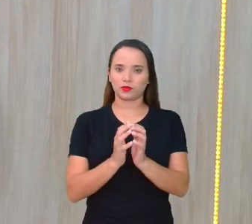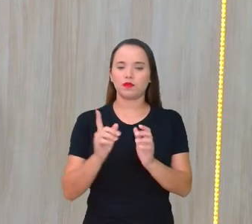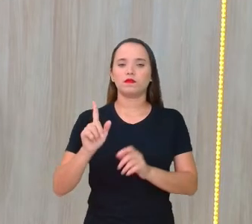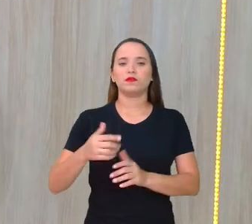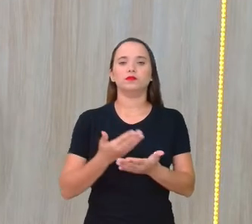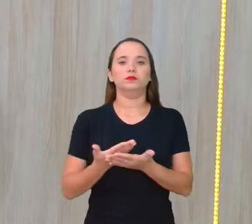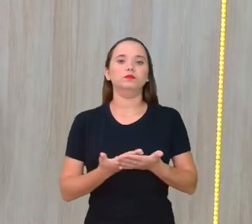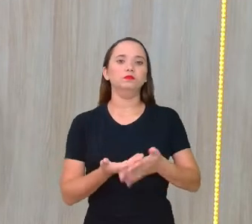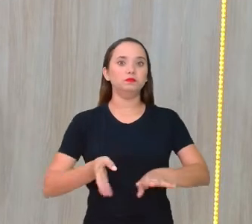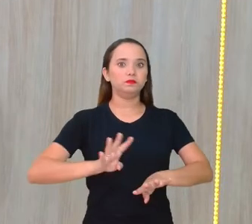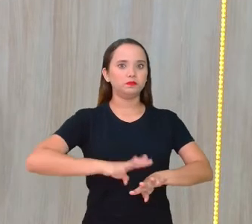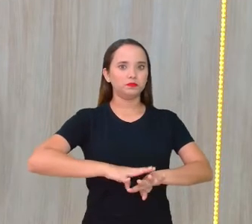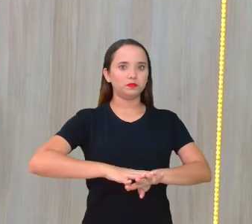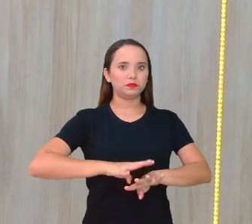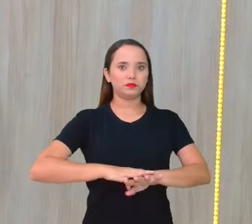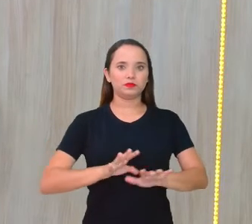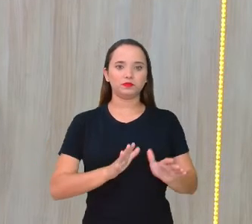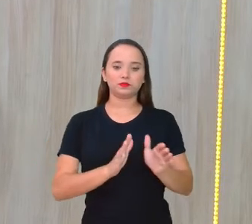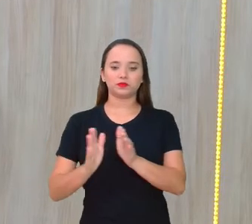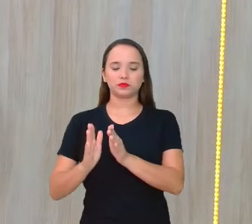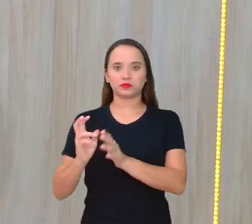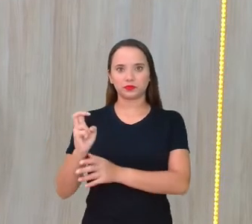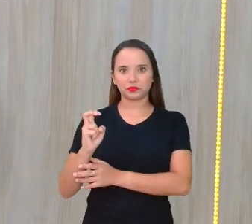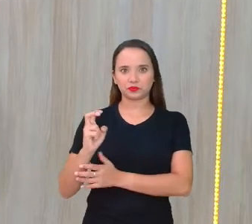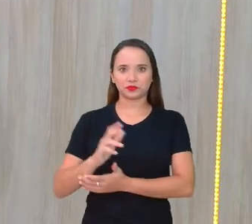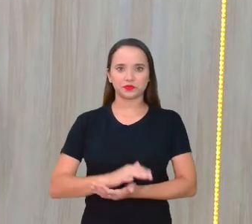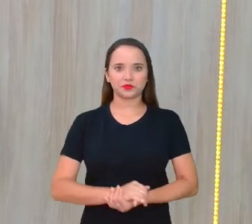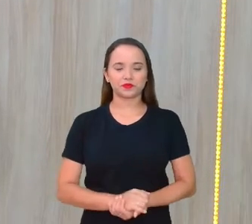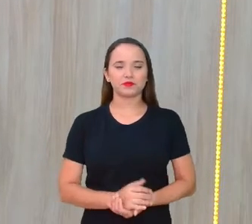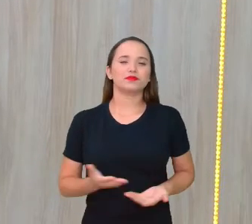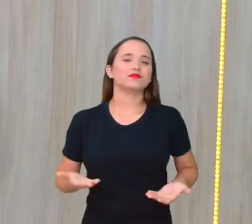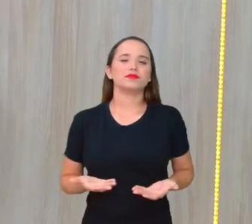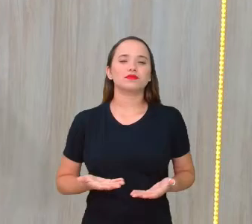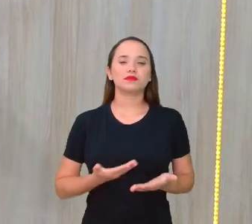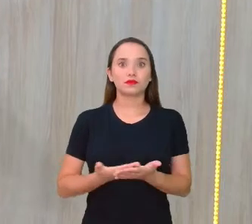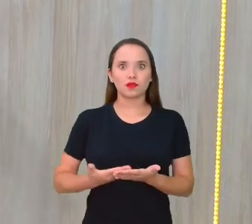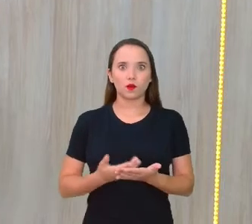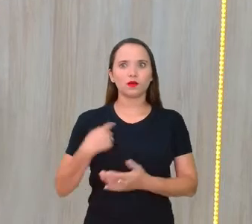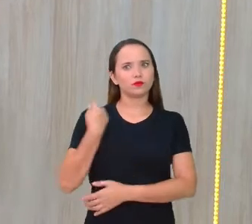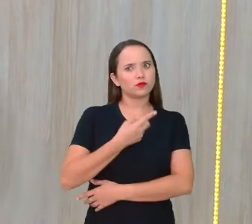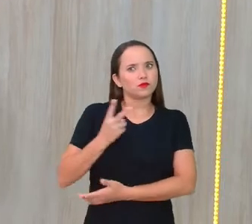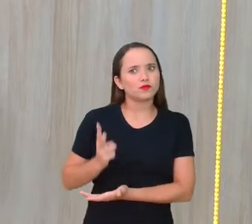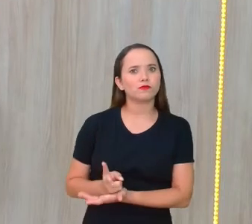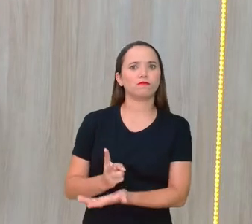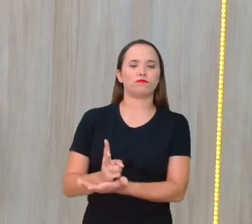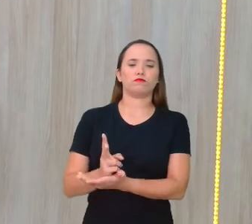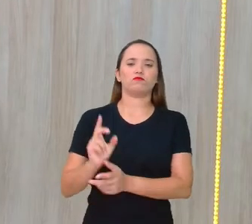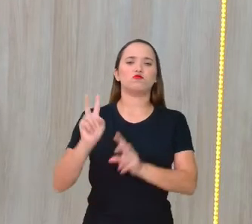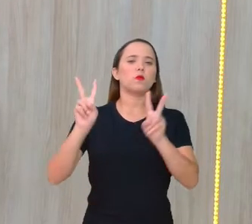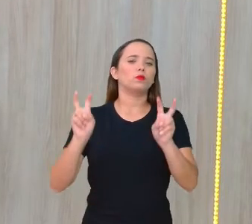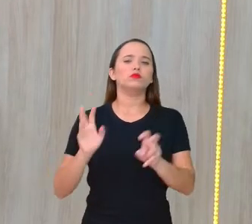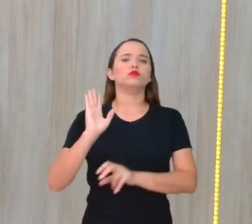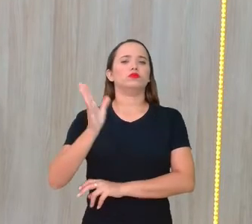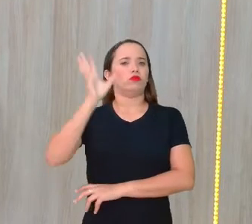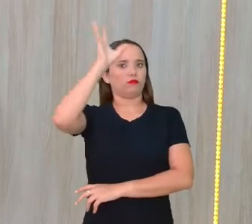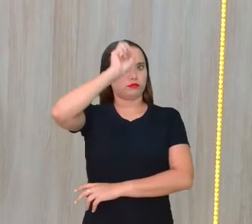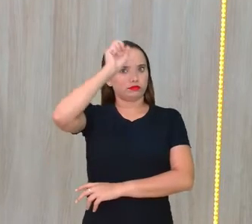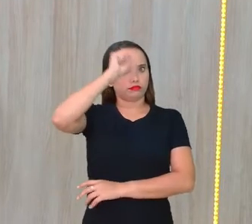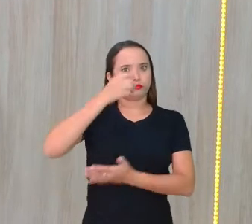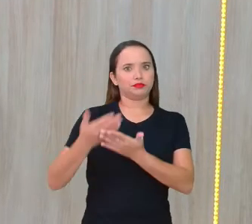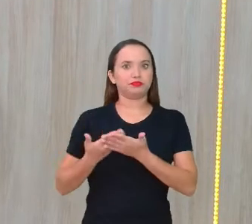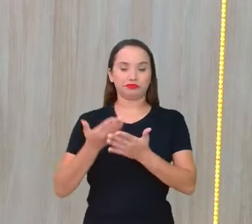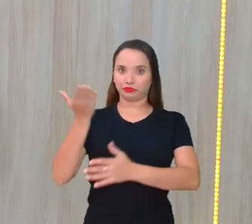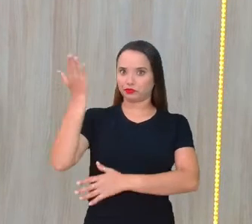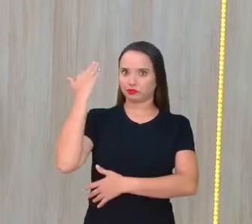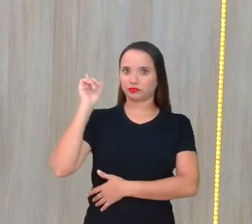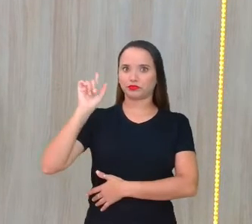aula de matemática do módulo 5. E nessa aula a gente vai continuar o que a gente já viu em aulas anteriores, que a gente chama